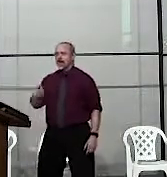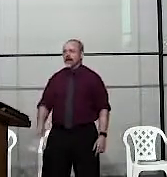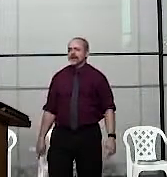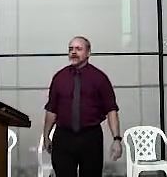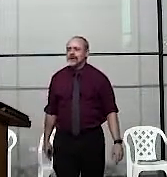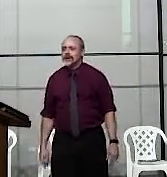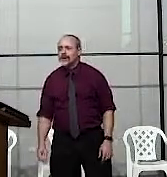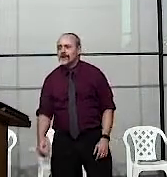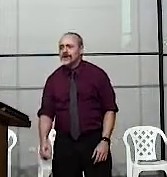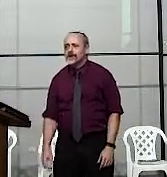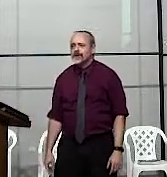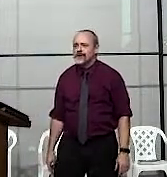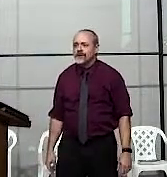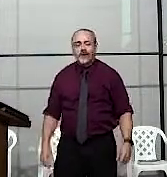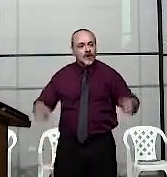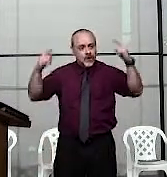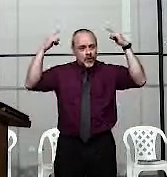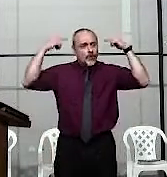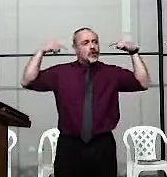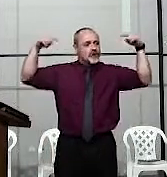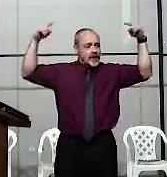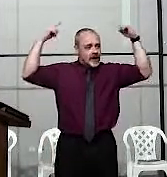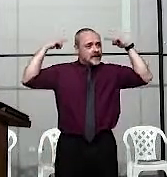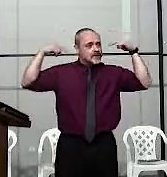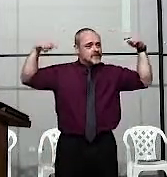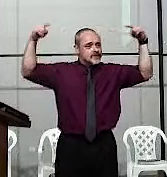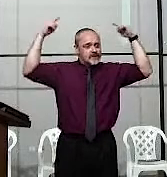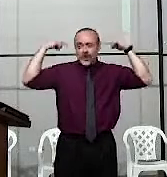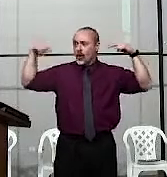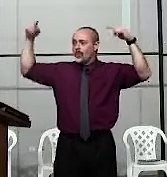O que é? Uma